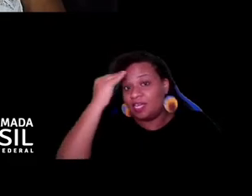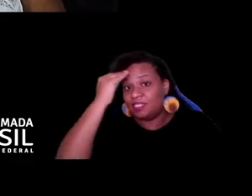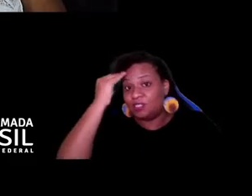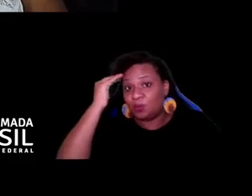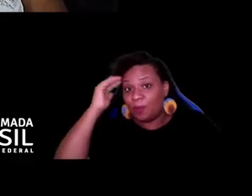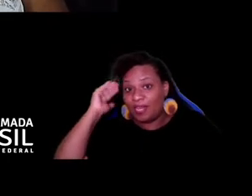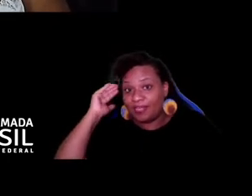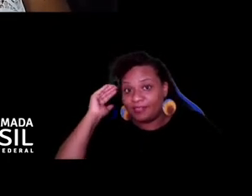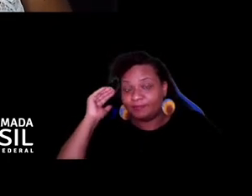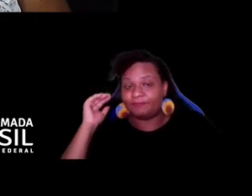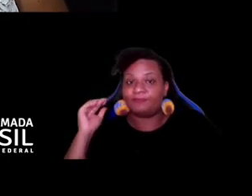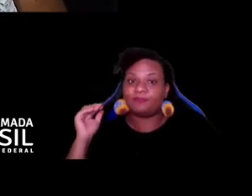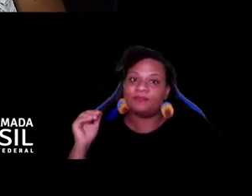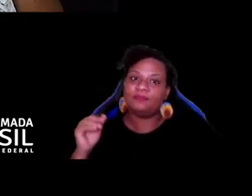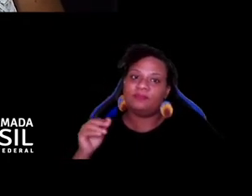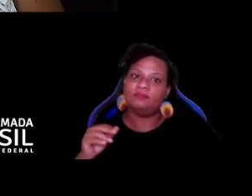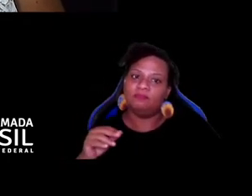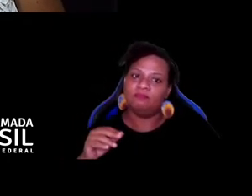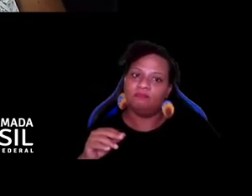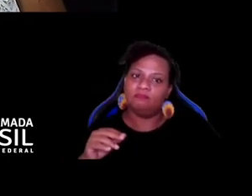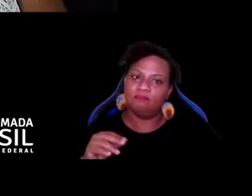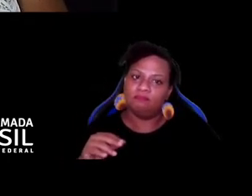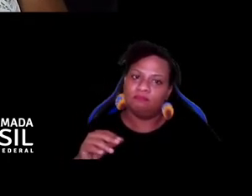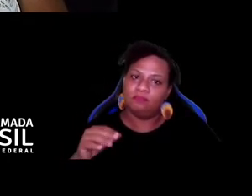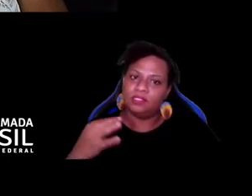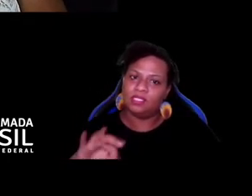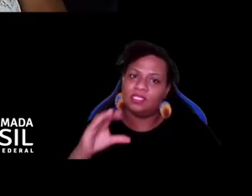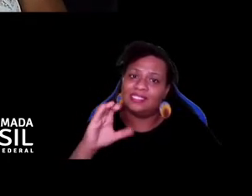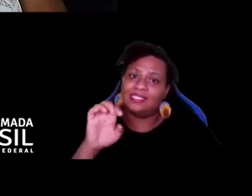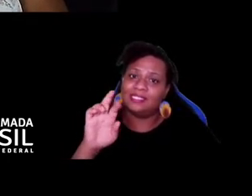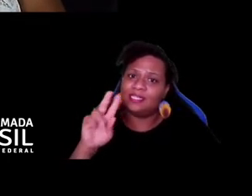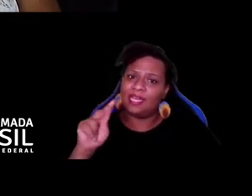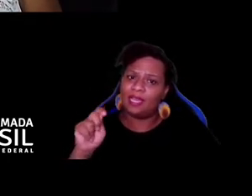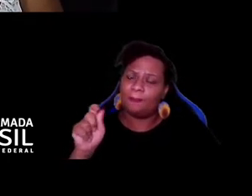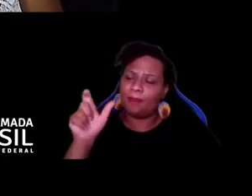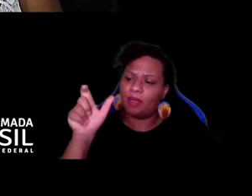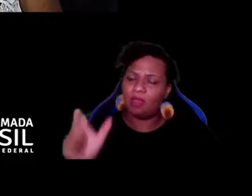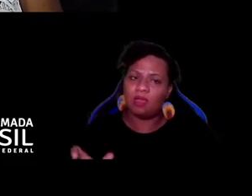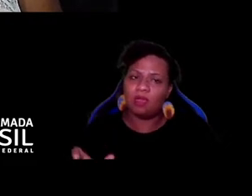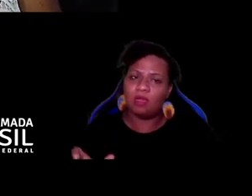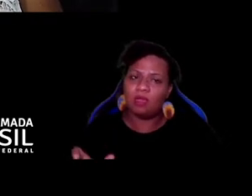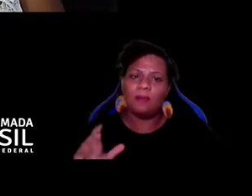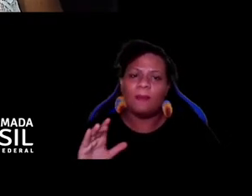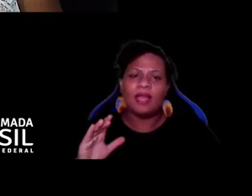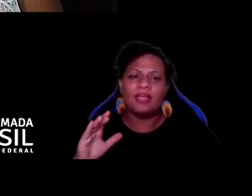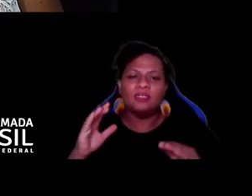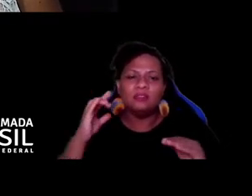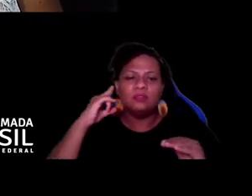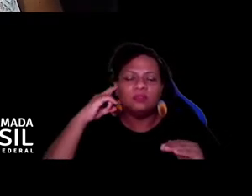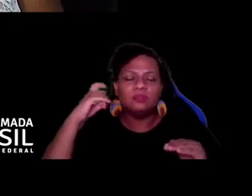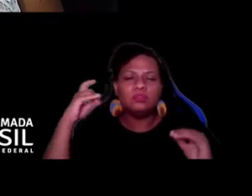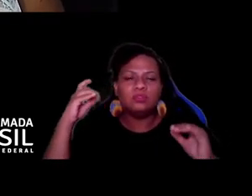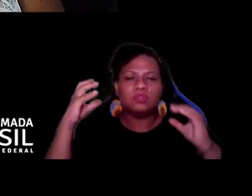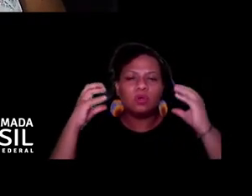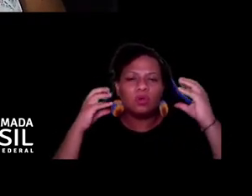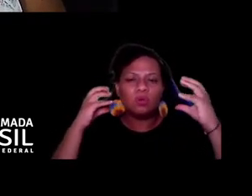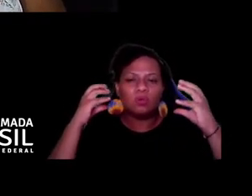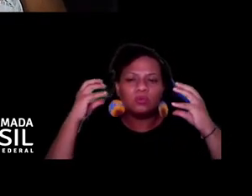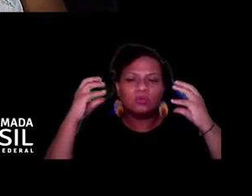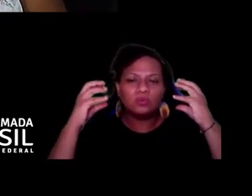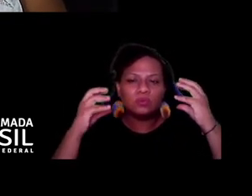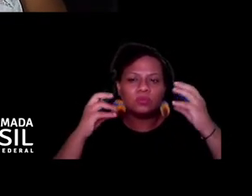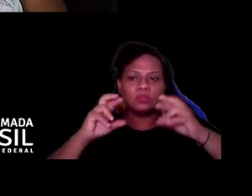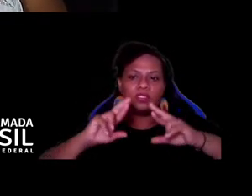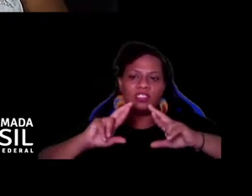né, tá certa a figura, mas a acentuação e a sonoridade,